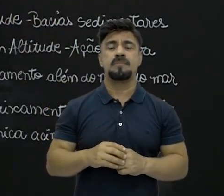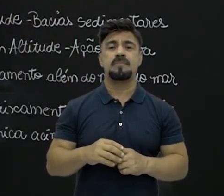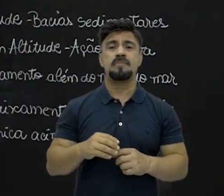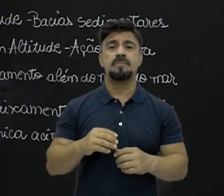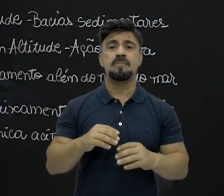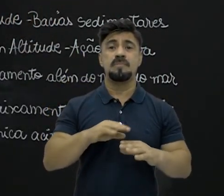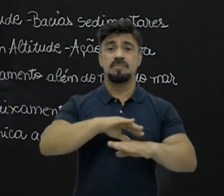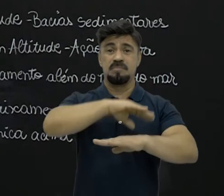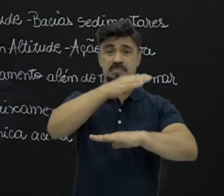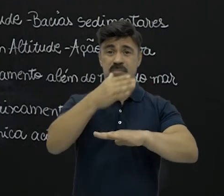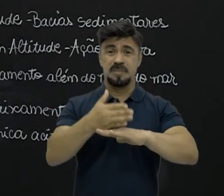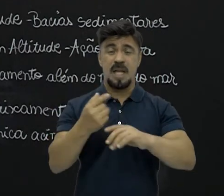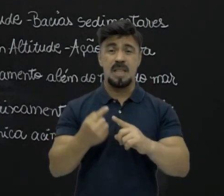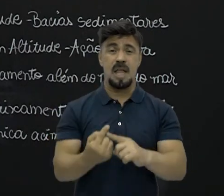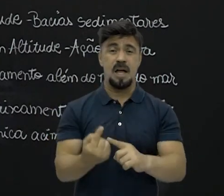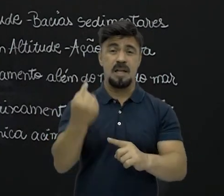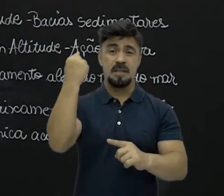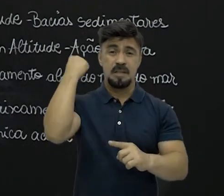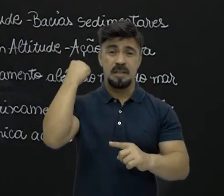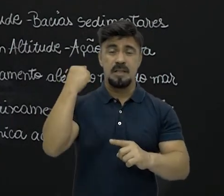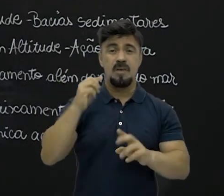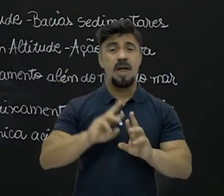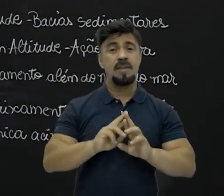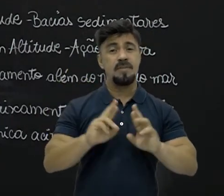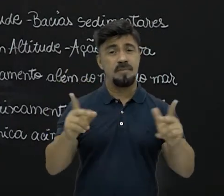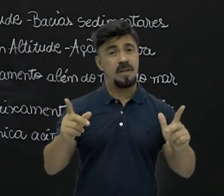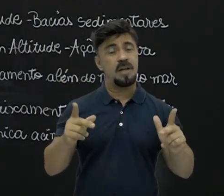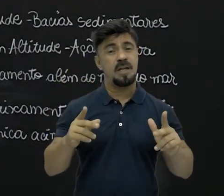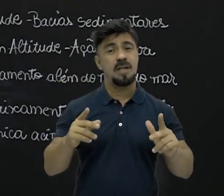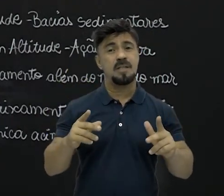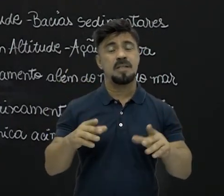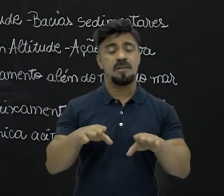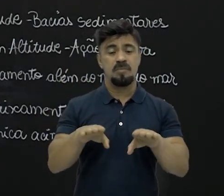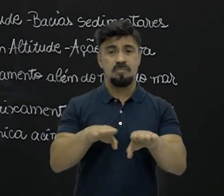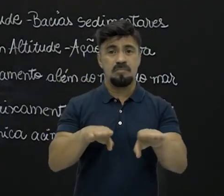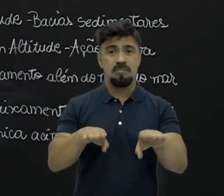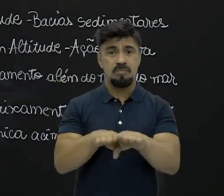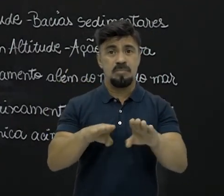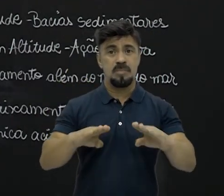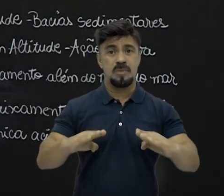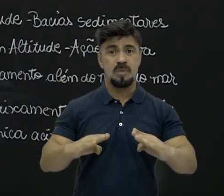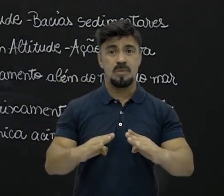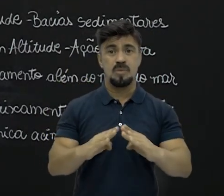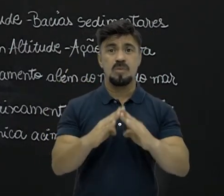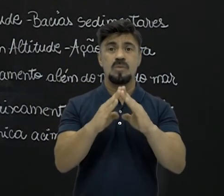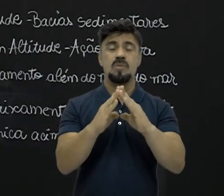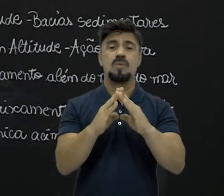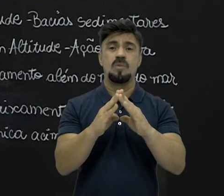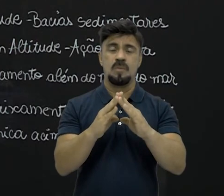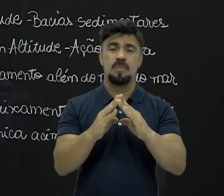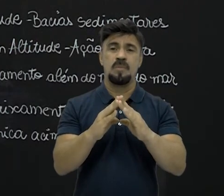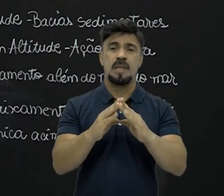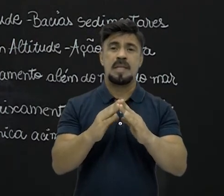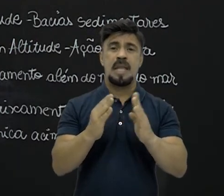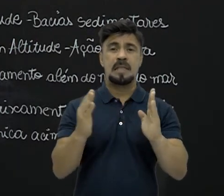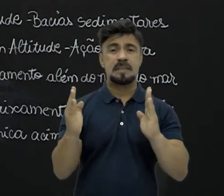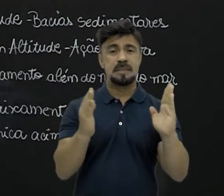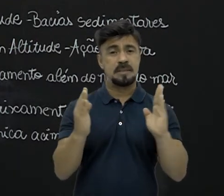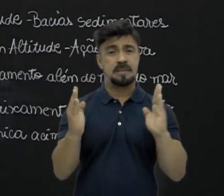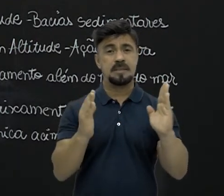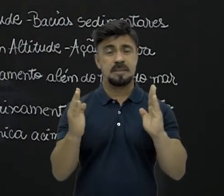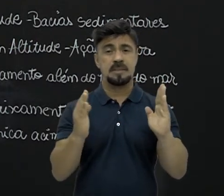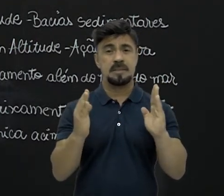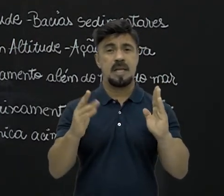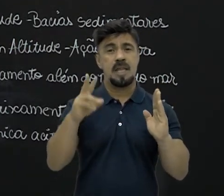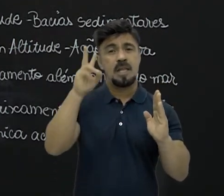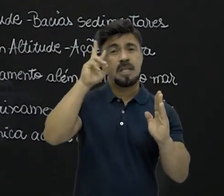Tá entendendo a diferença? Aí que nós temos a característica da escala do tempo geológico, que é diferente do tempo